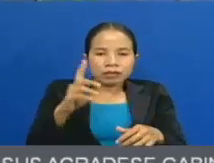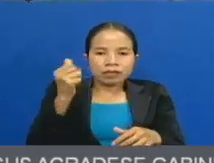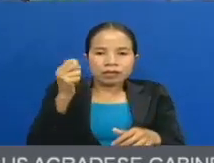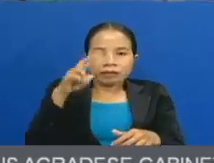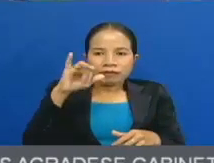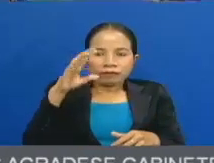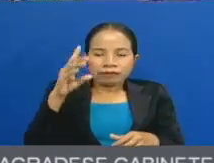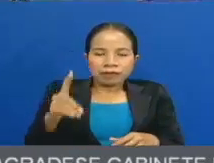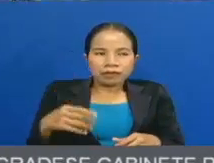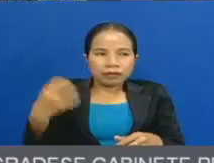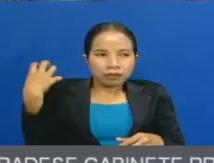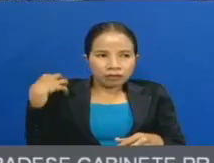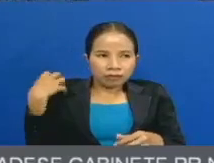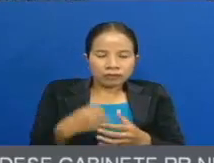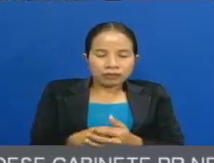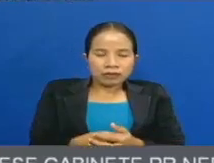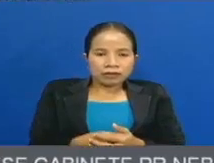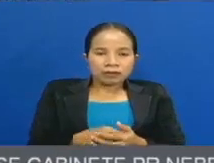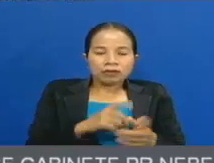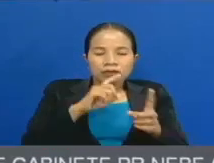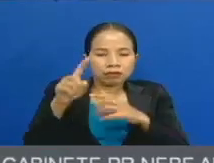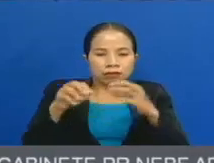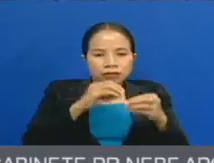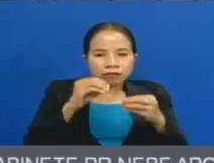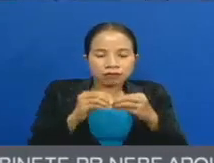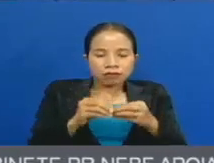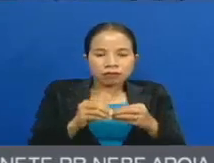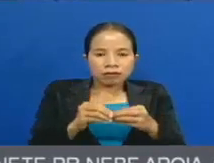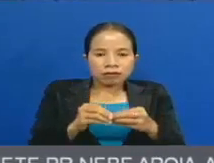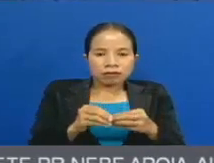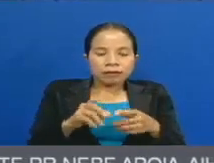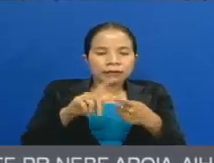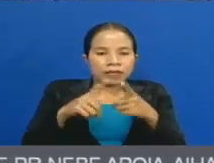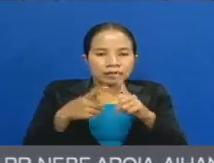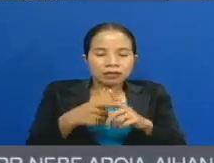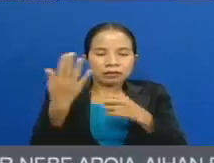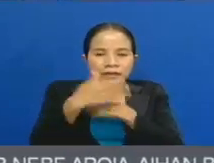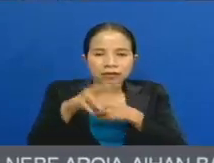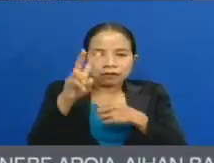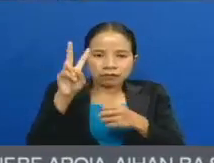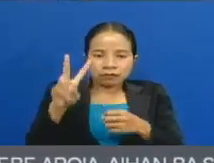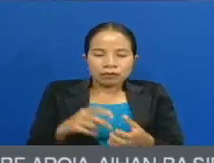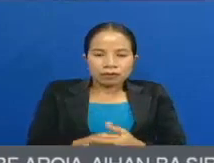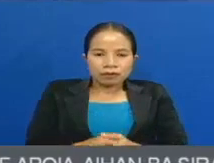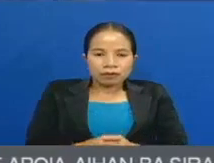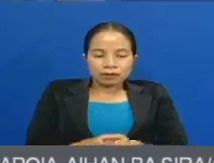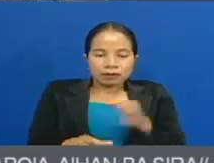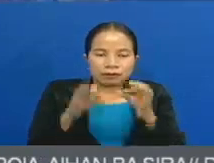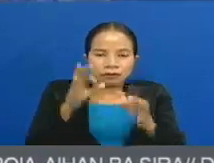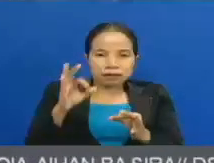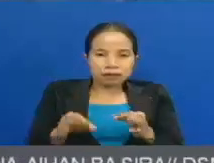Harley, e a residência oficial, onde colhia conobá lá sua amizade entre Rai Ruânia. Além de